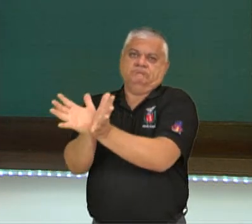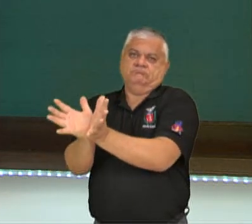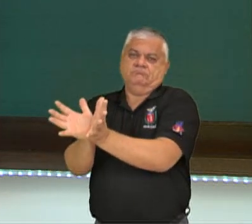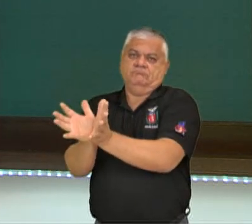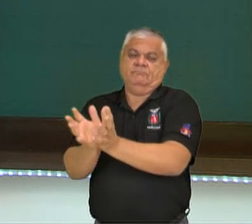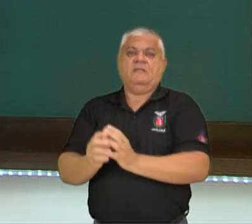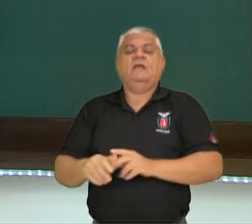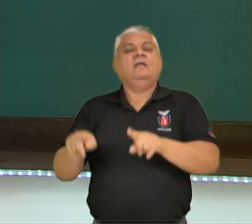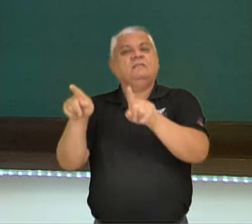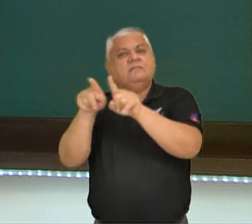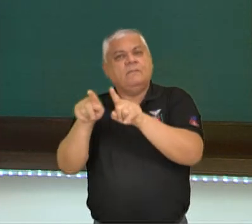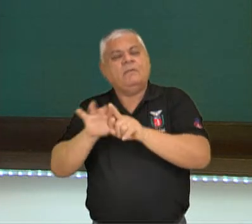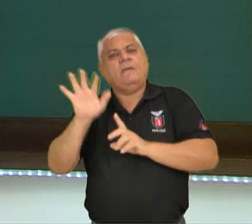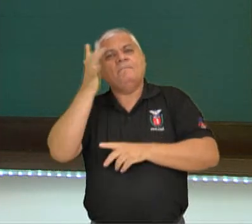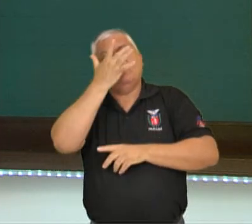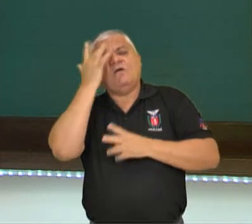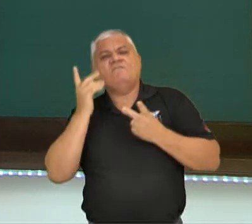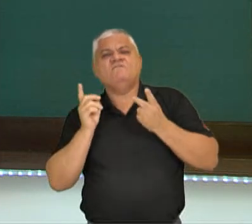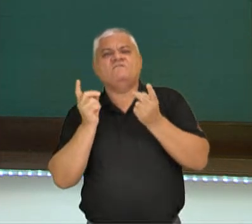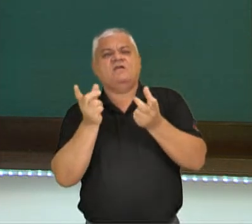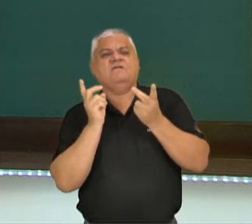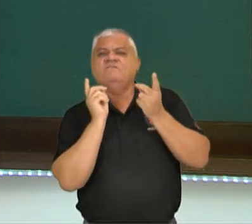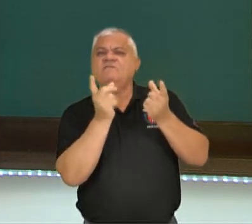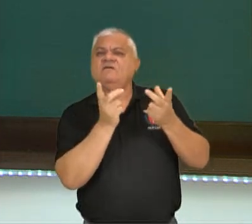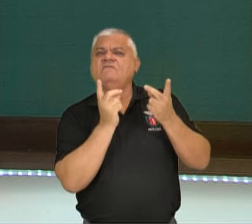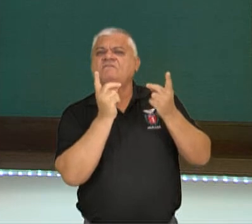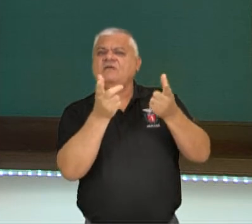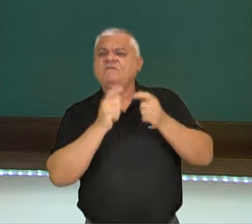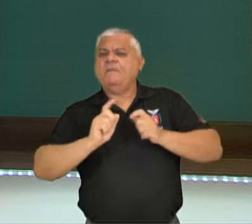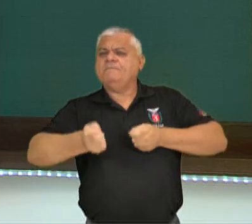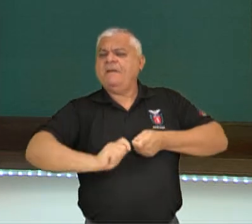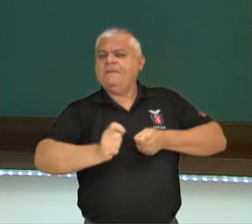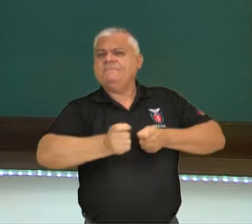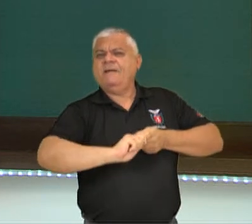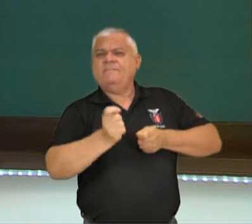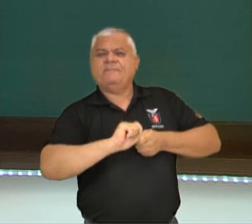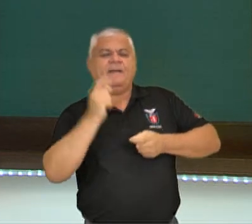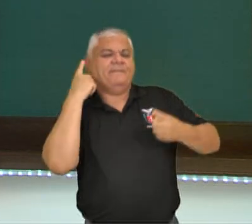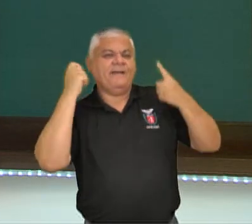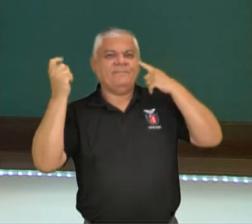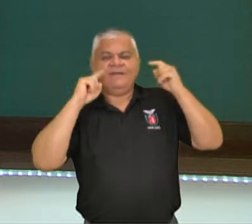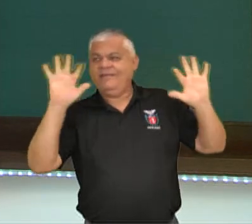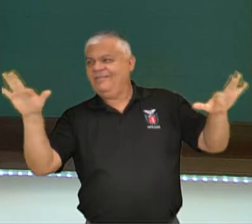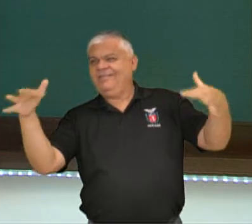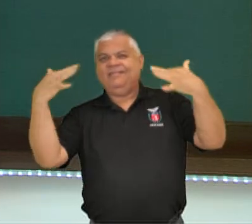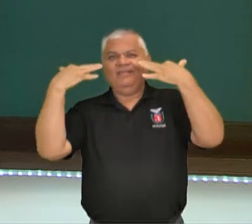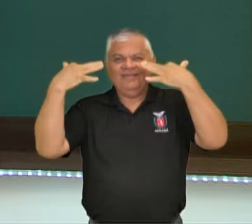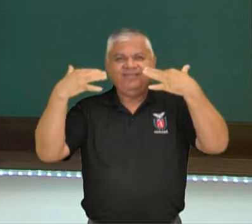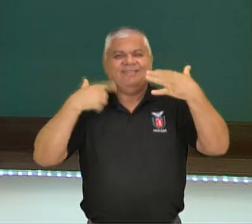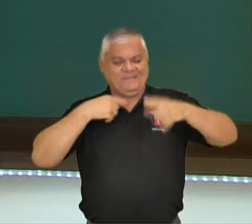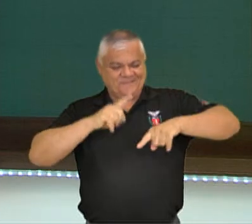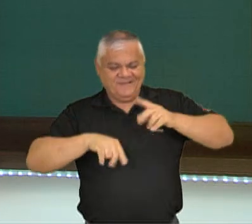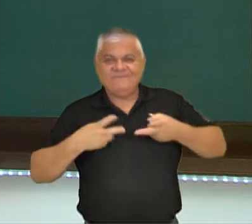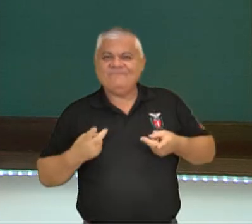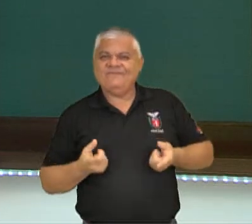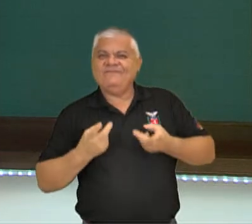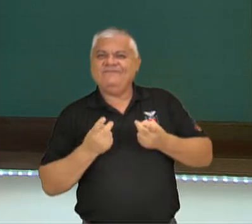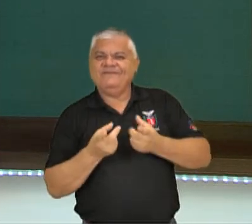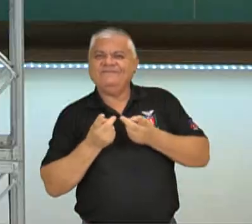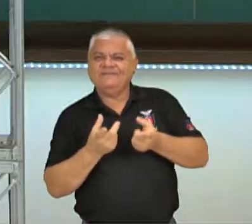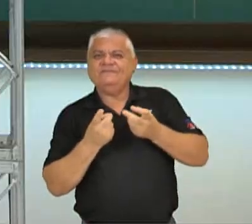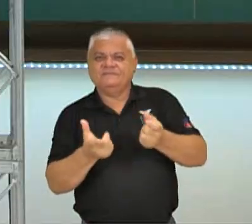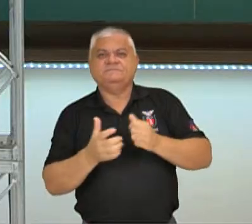por vendedores ambulantes para chamar a atenção da pessoa aqueles produtos que ele está